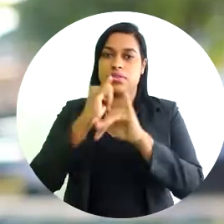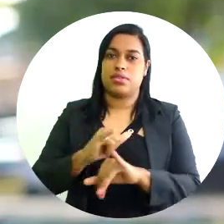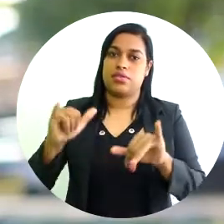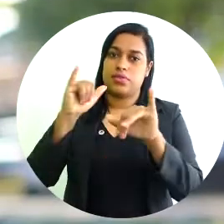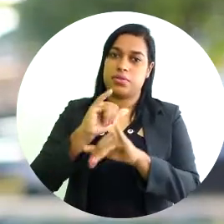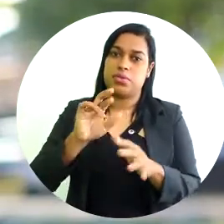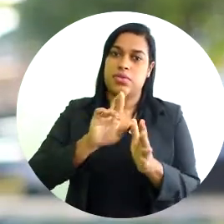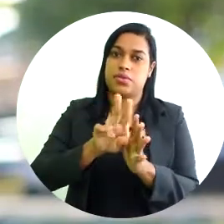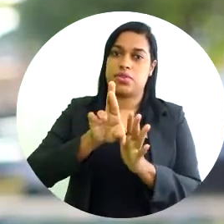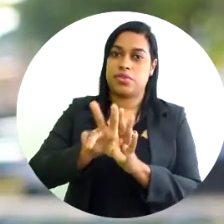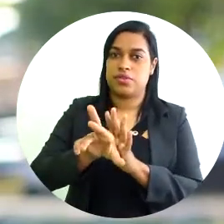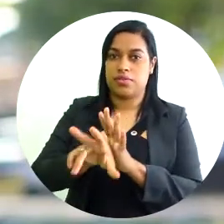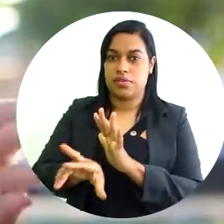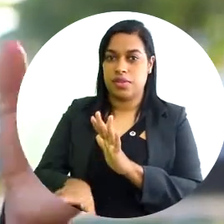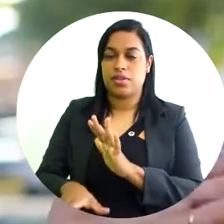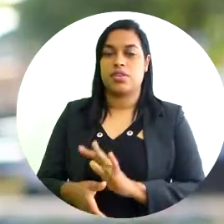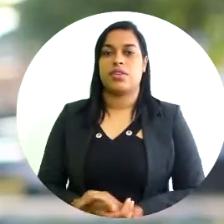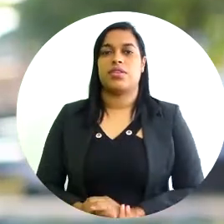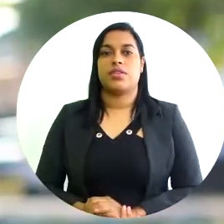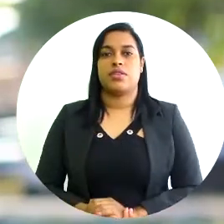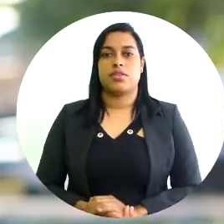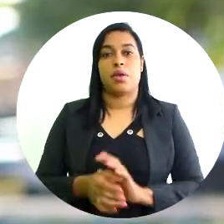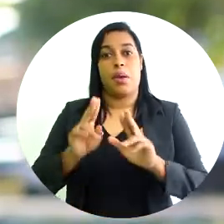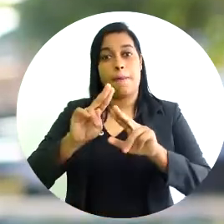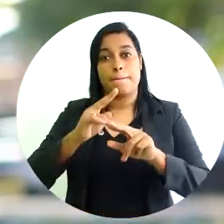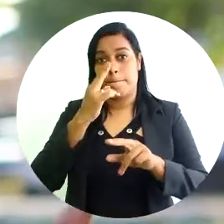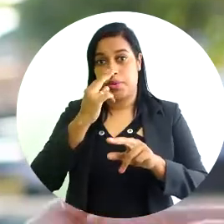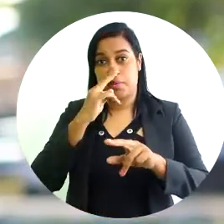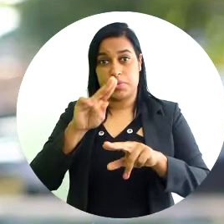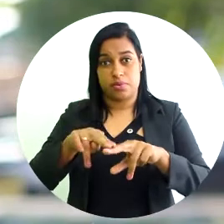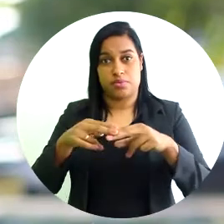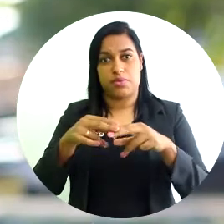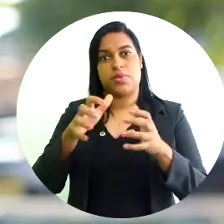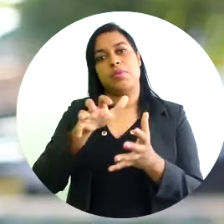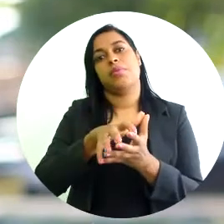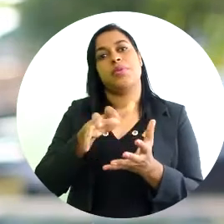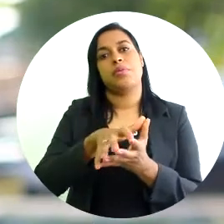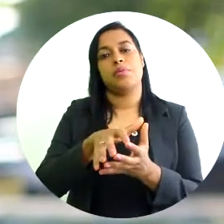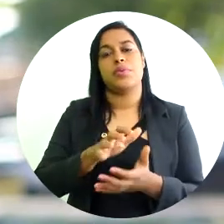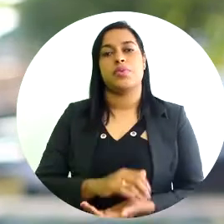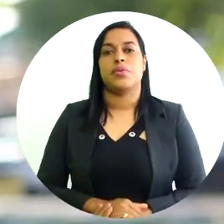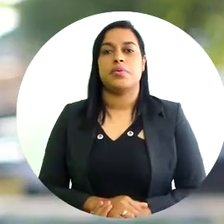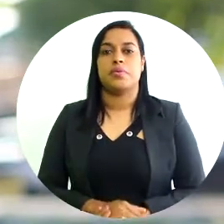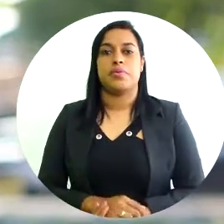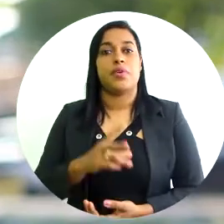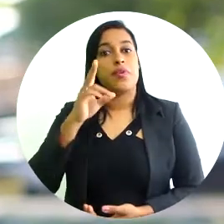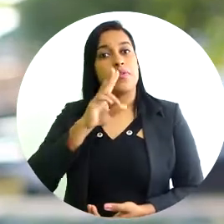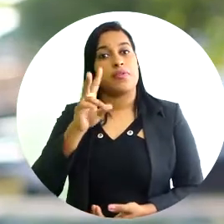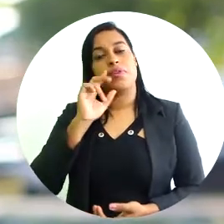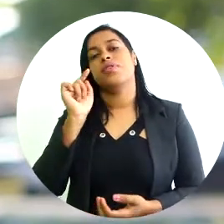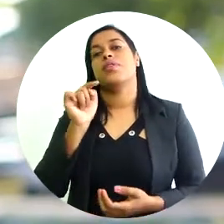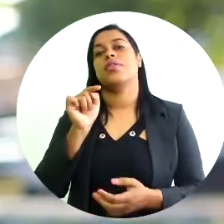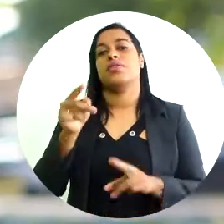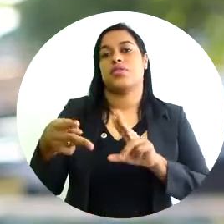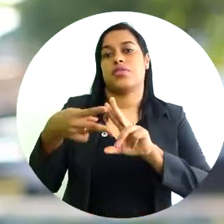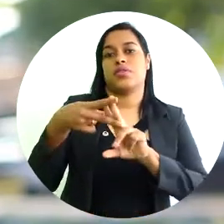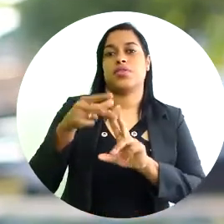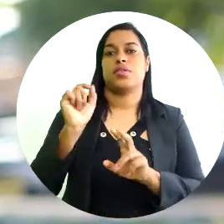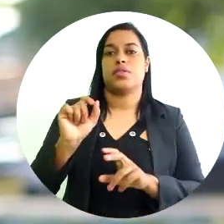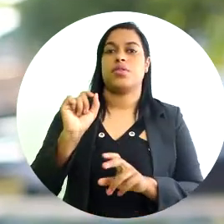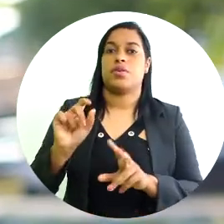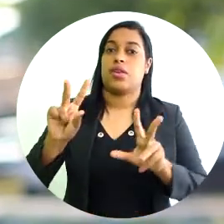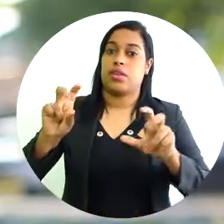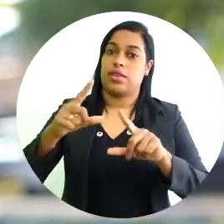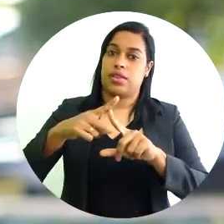informações diferentes, mas voltadas para o mesmo sentido que é Pernambuco, por exemplo. Então veja que essas hashtags são